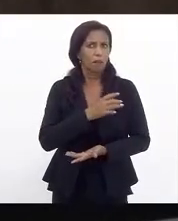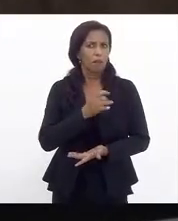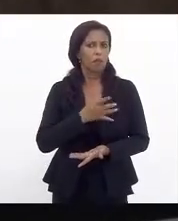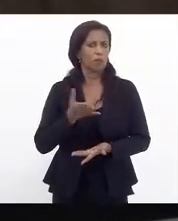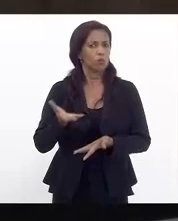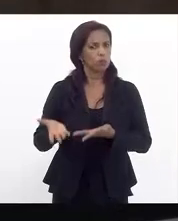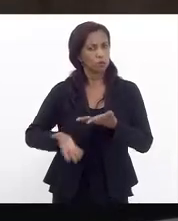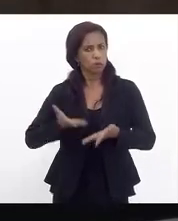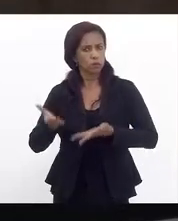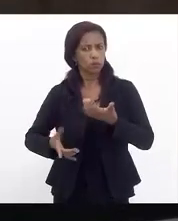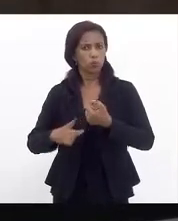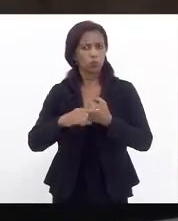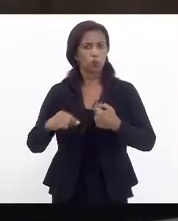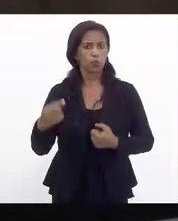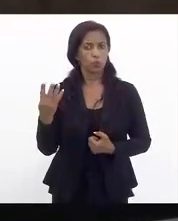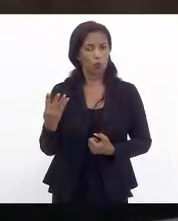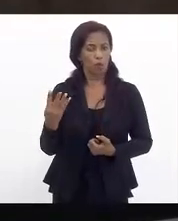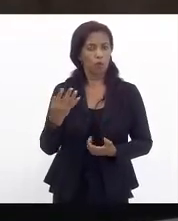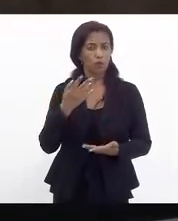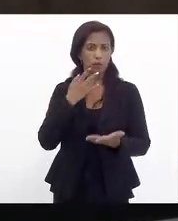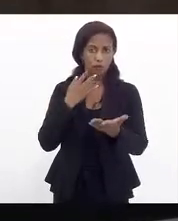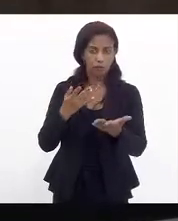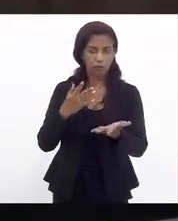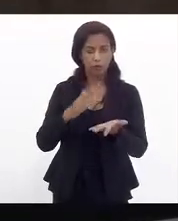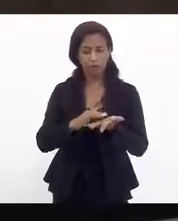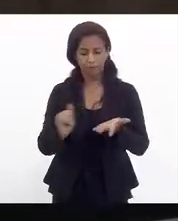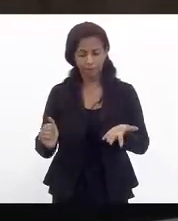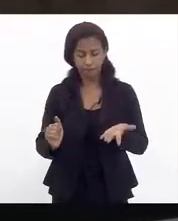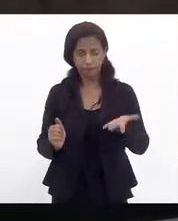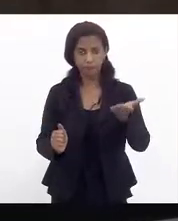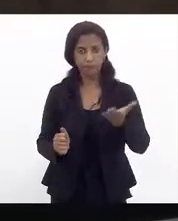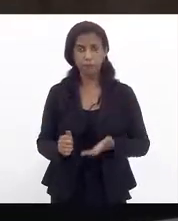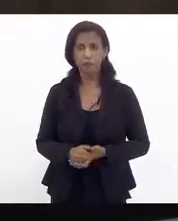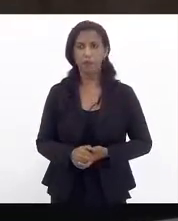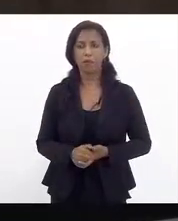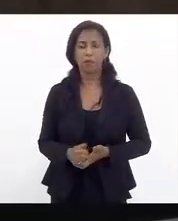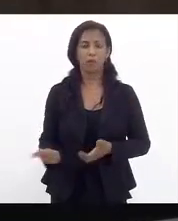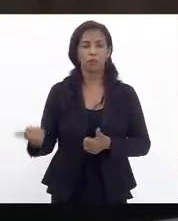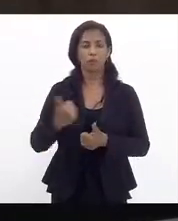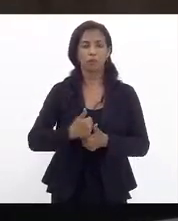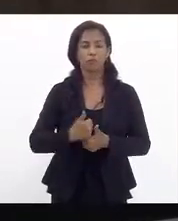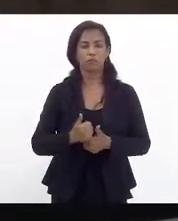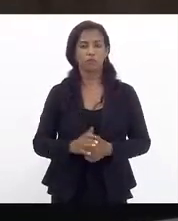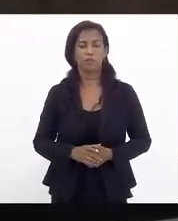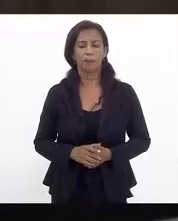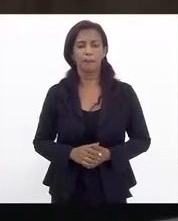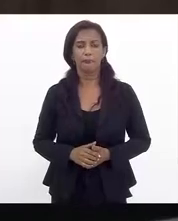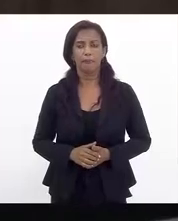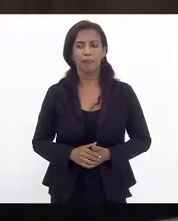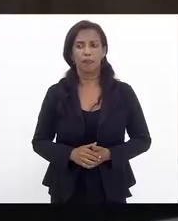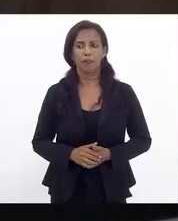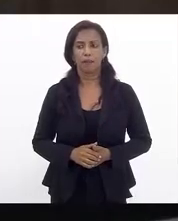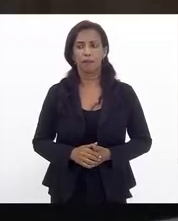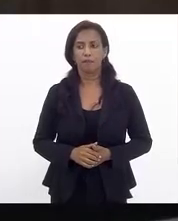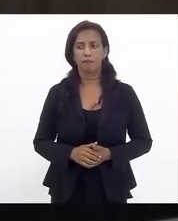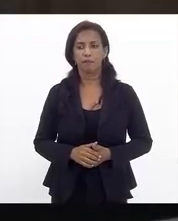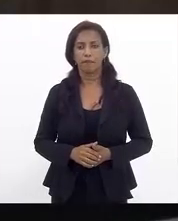receio o somente artigo quatro foi suprido pelo no substantivo mas